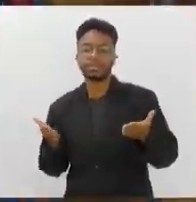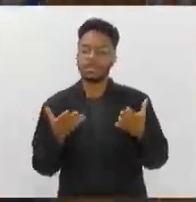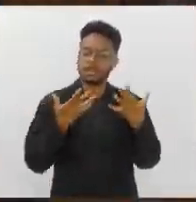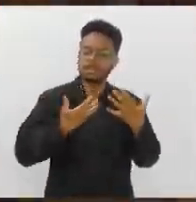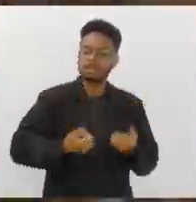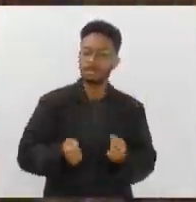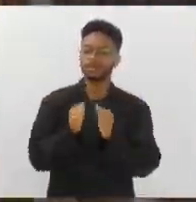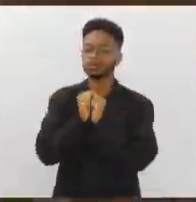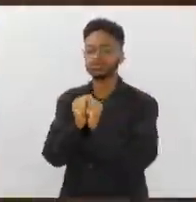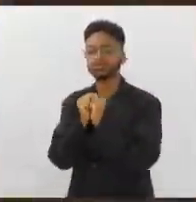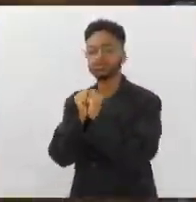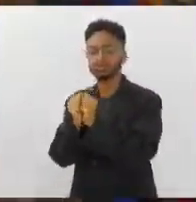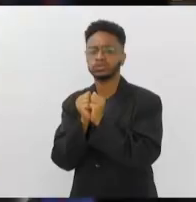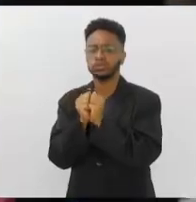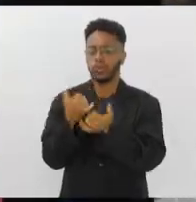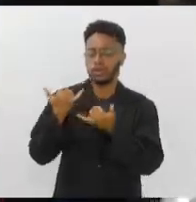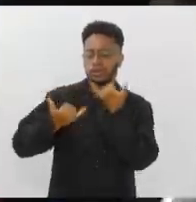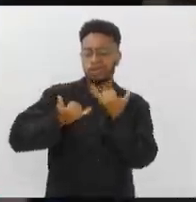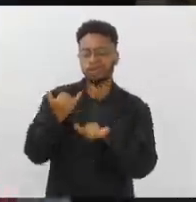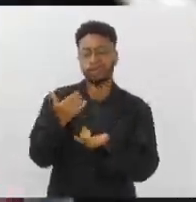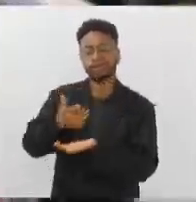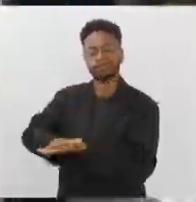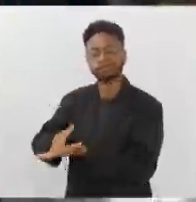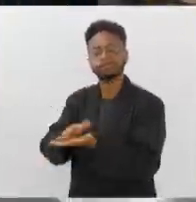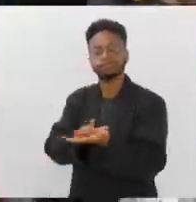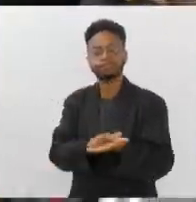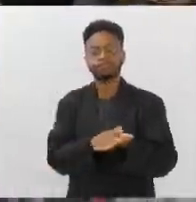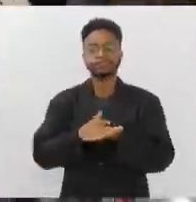vamos juntos brincar o carnaval.